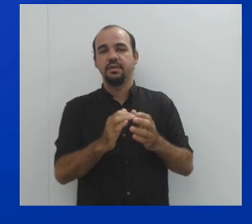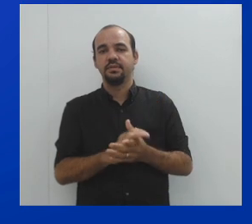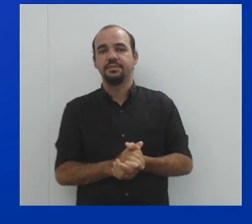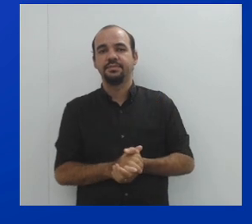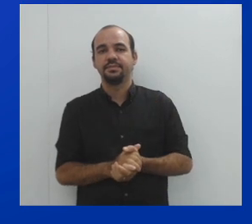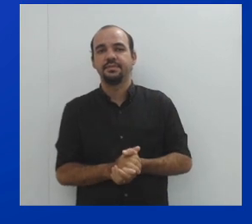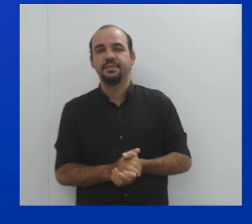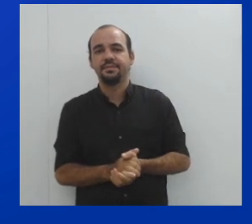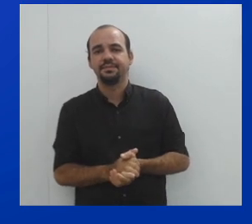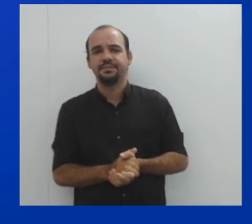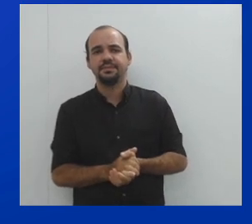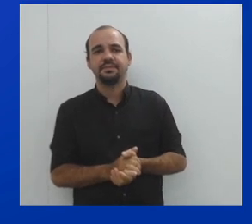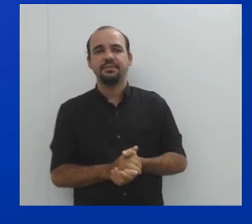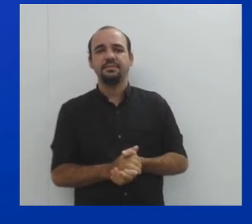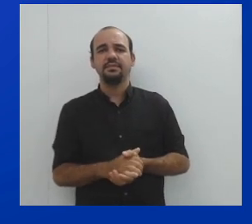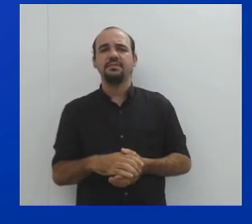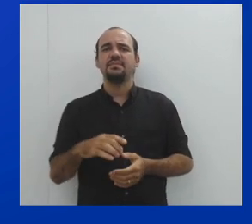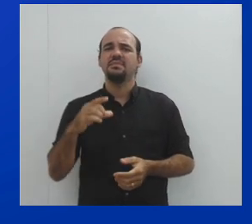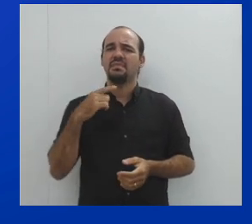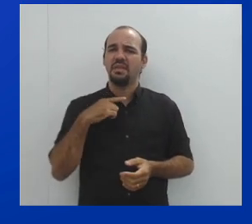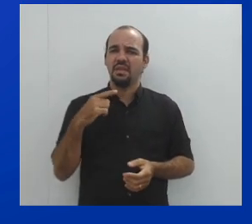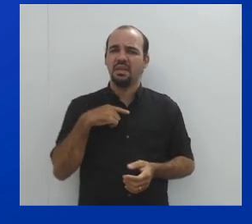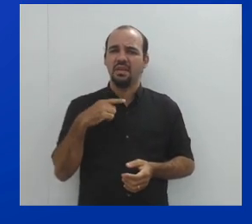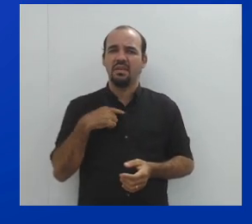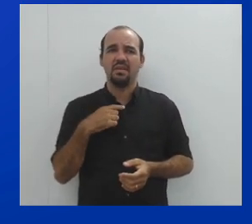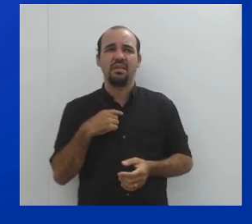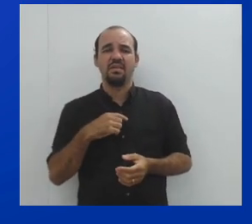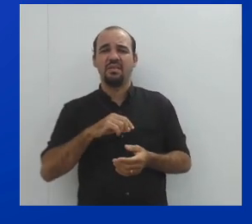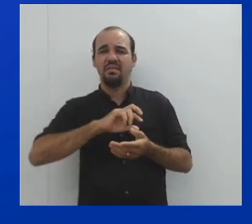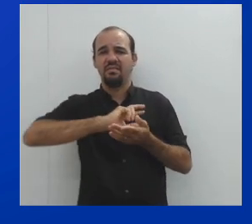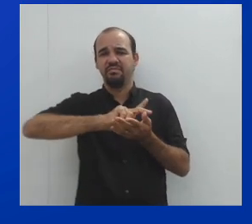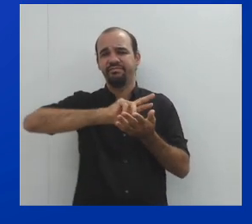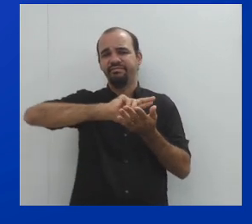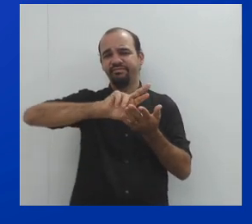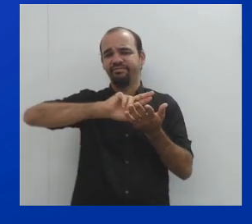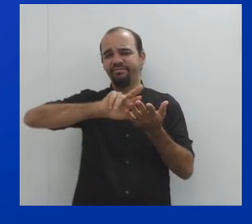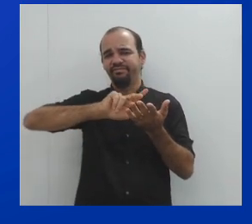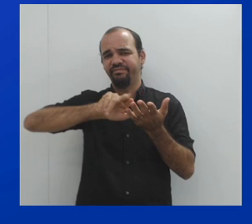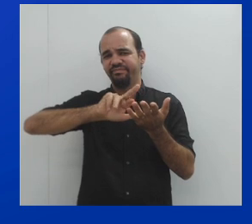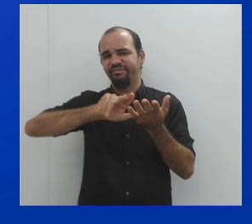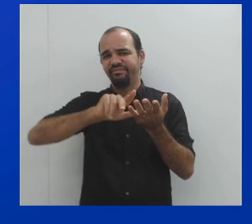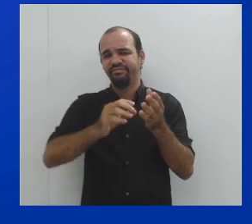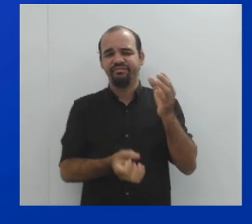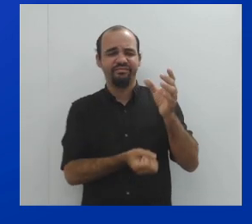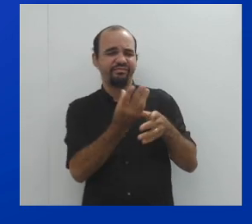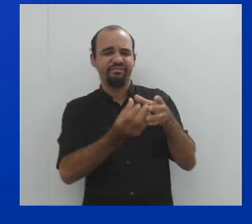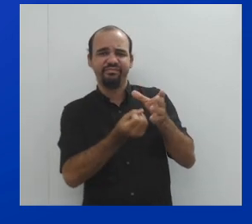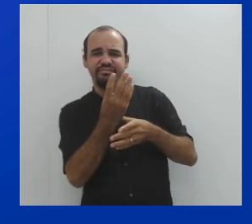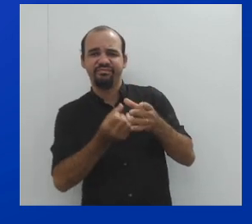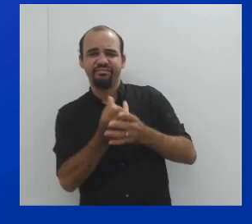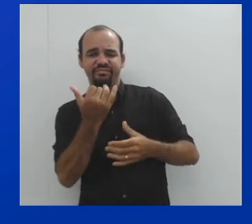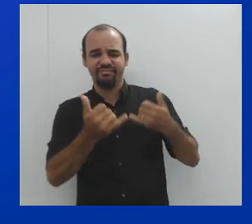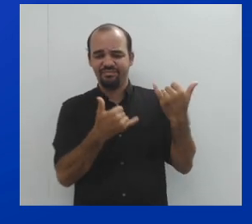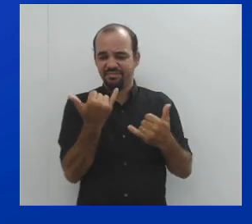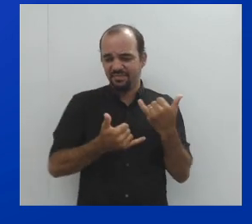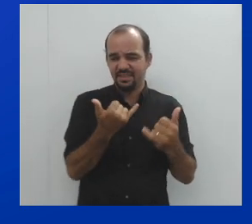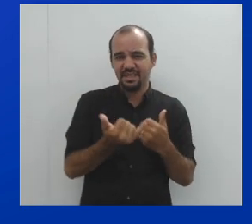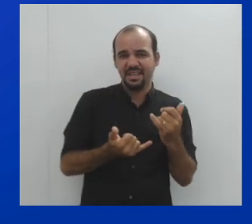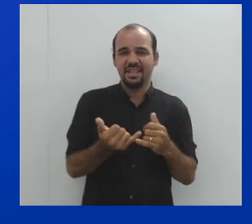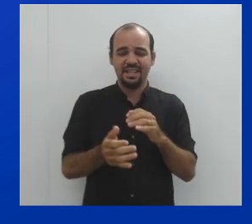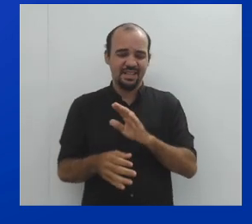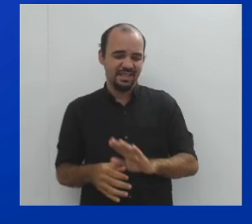O surgimento de vários desses jogos e brincadeiras infantis está ligado à apropriação pelas crianças